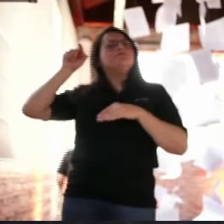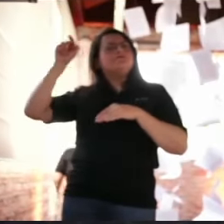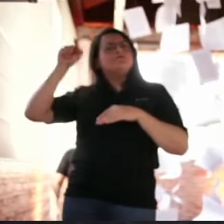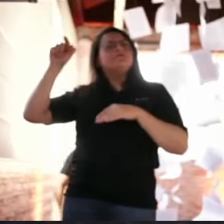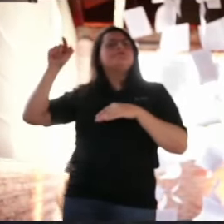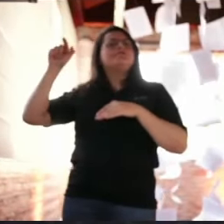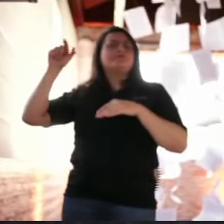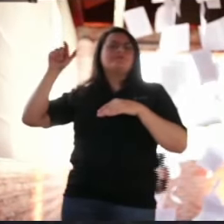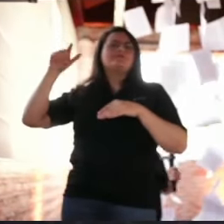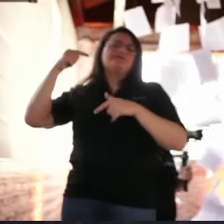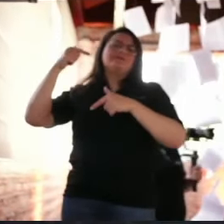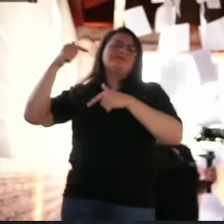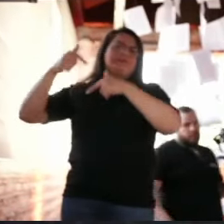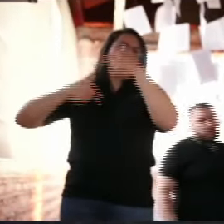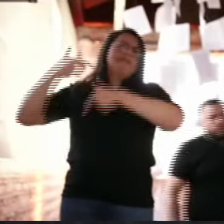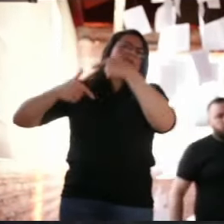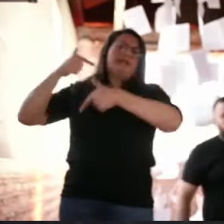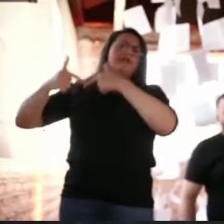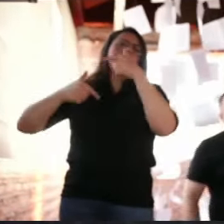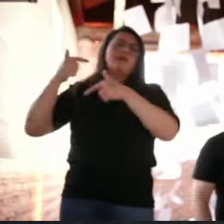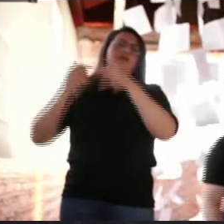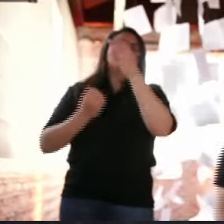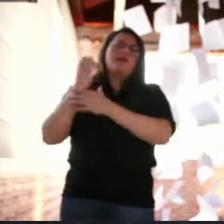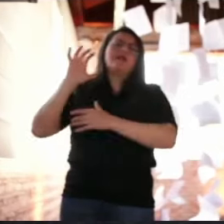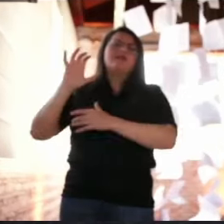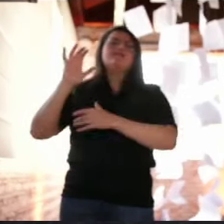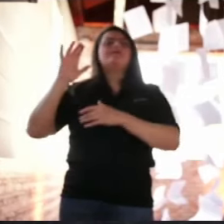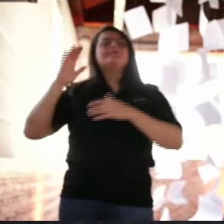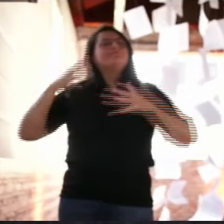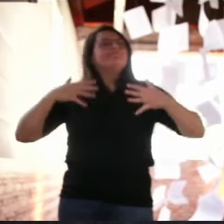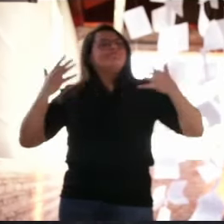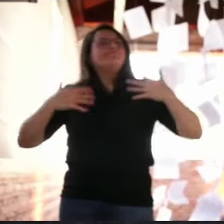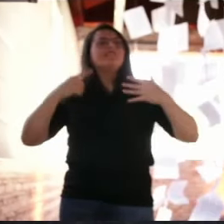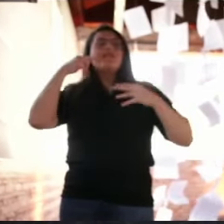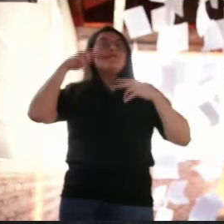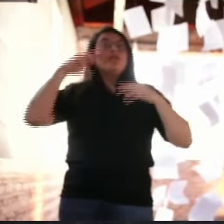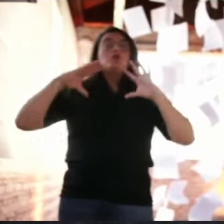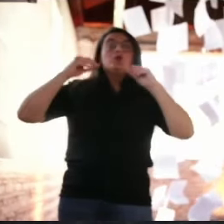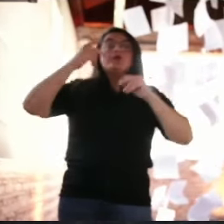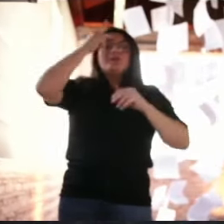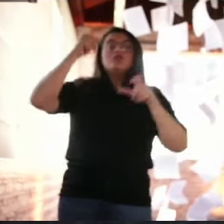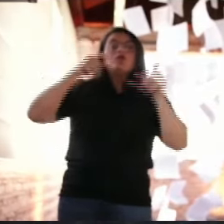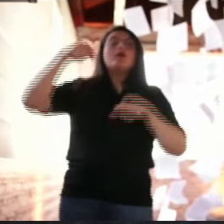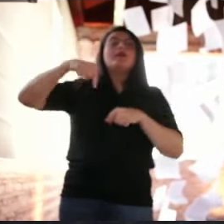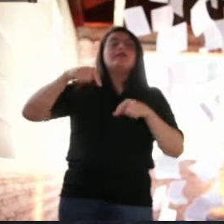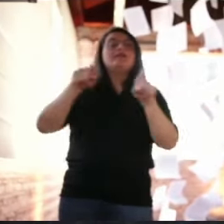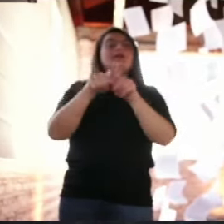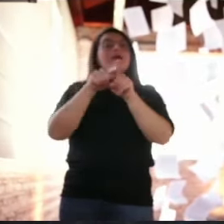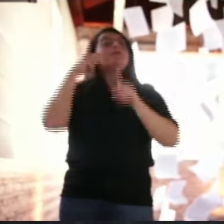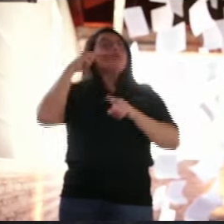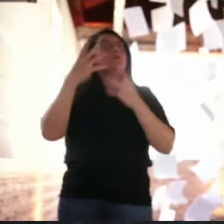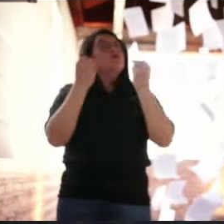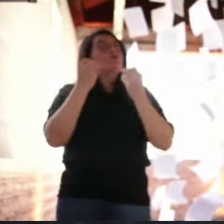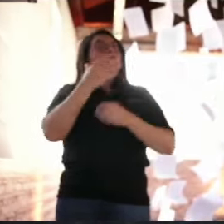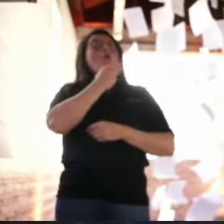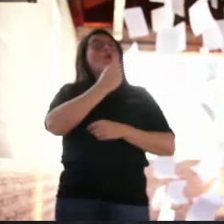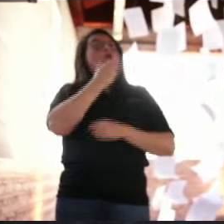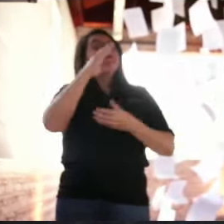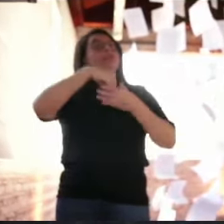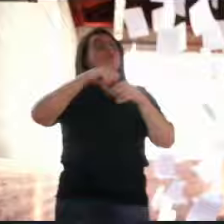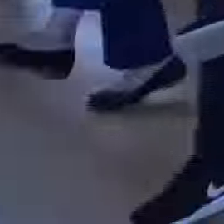dá um trabalho montar uma coisa dessas e que alegria ver todo mundo aqui e que alegria ver muitos homens nessa plateia